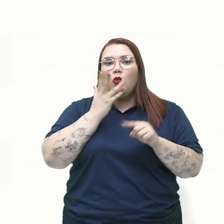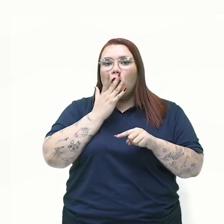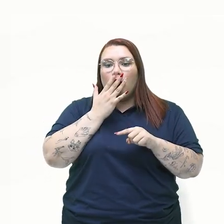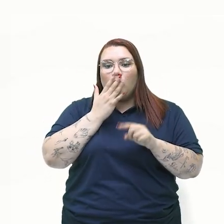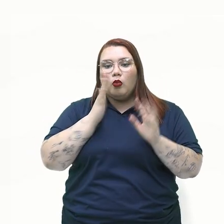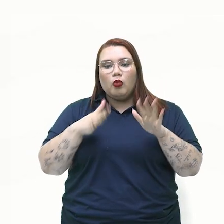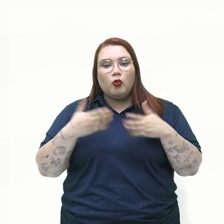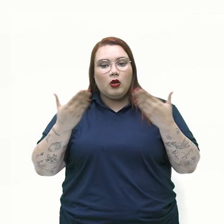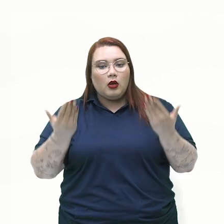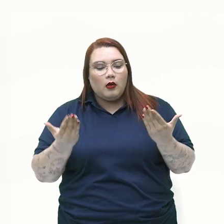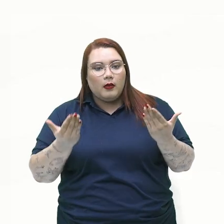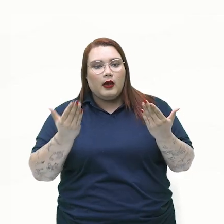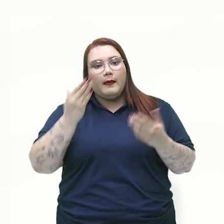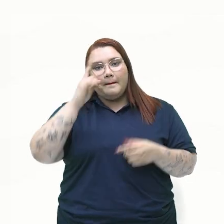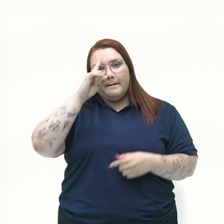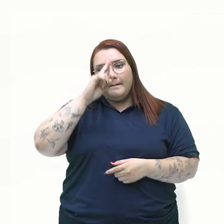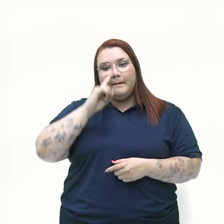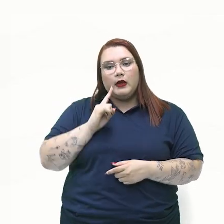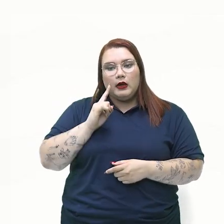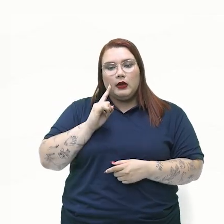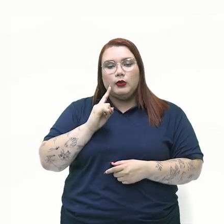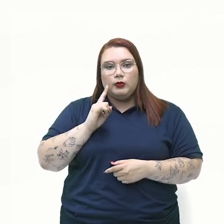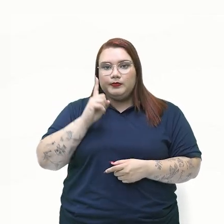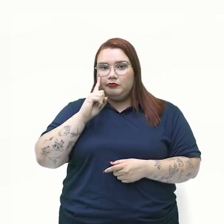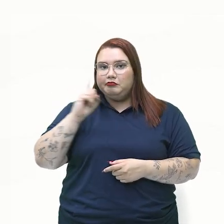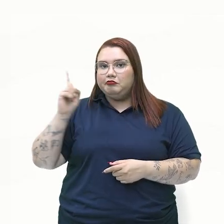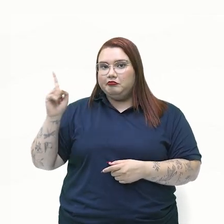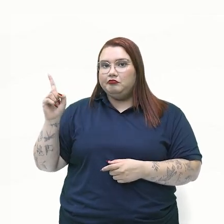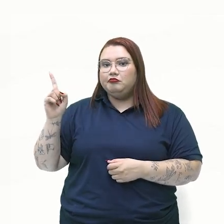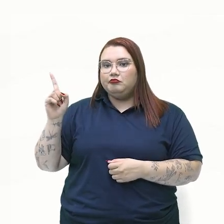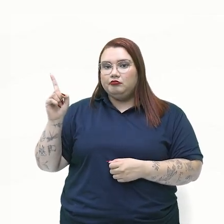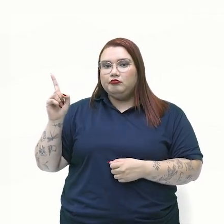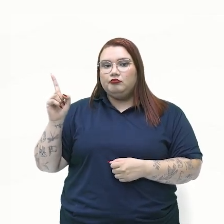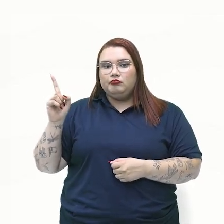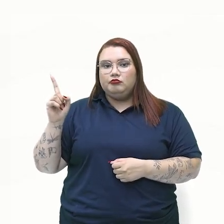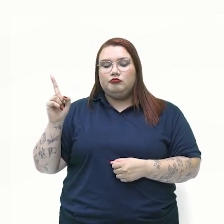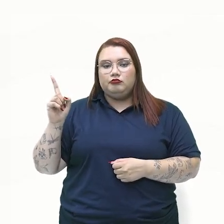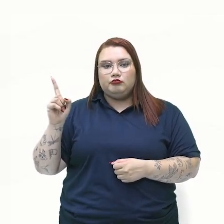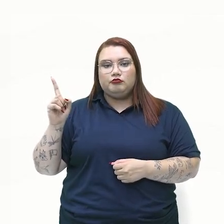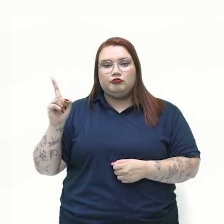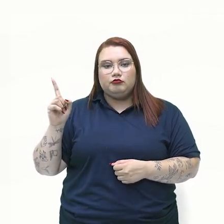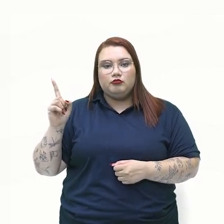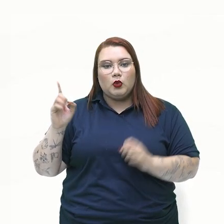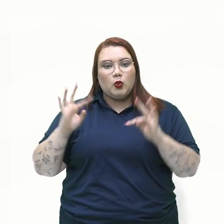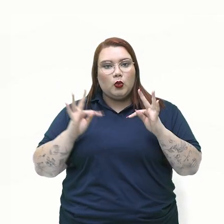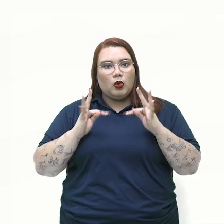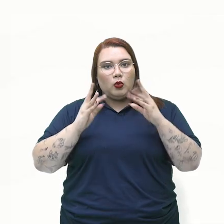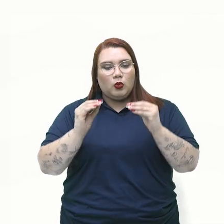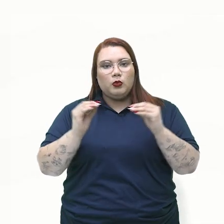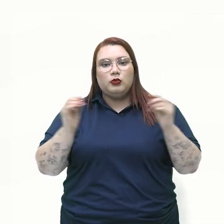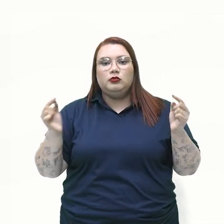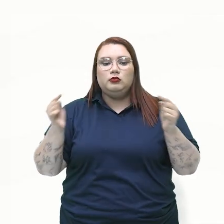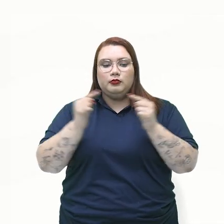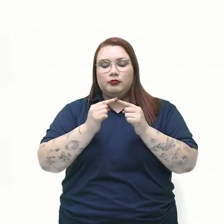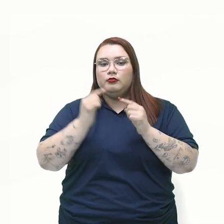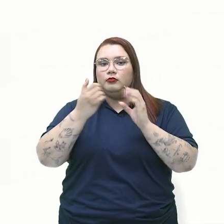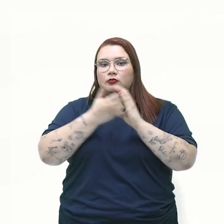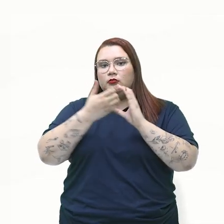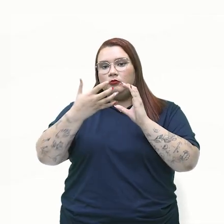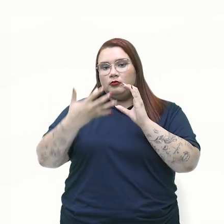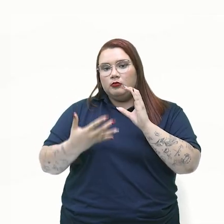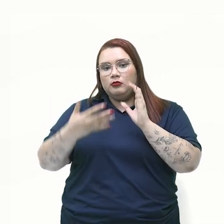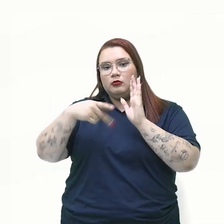prevalecer. E o que a gente tem como dominante? A característica de amarelo. Então, todos eles vêm com